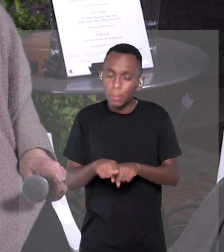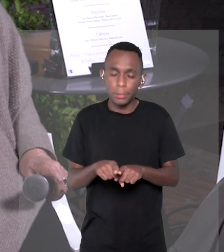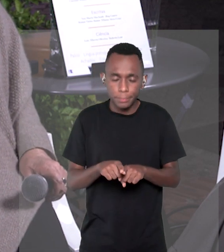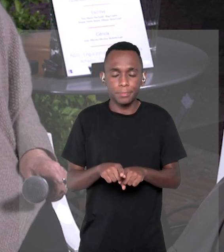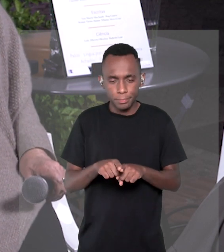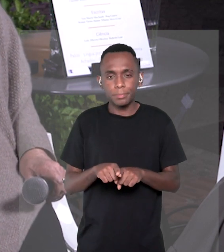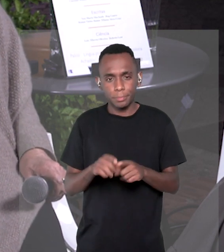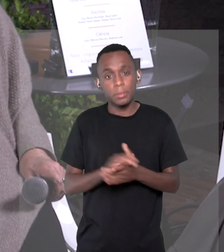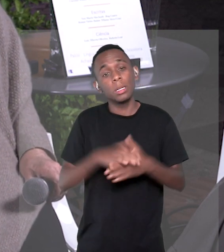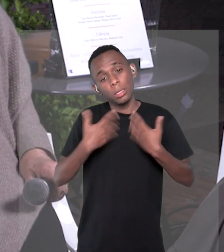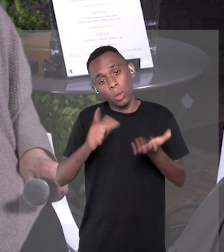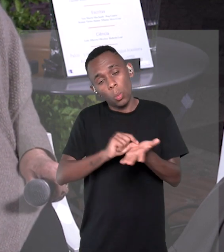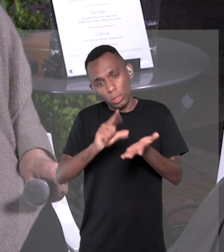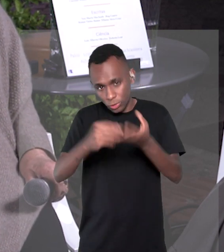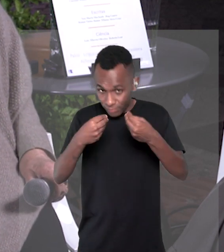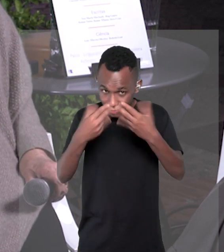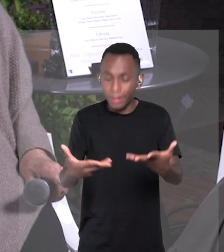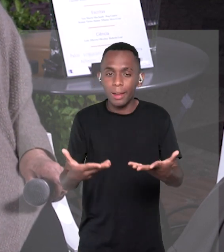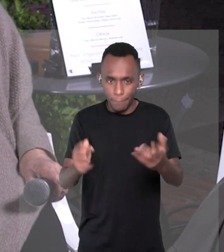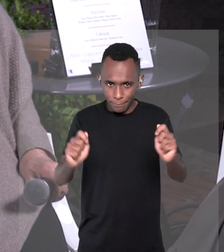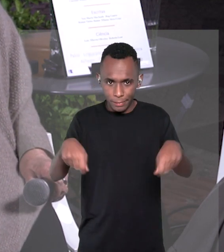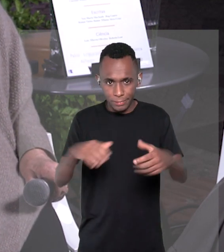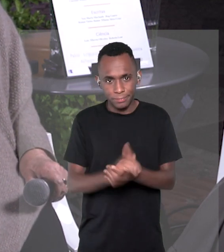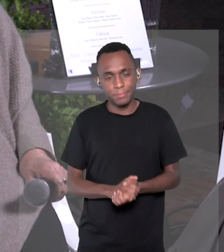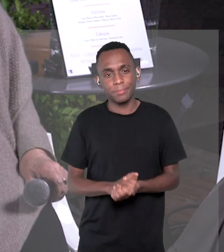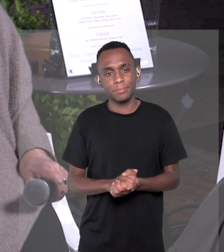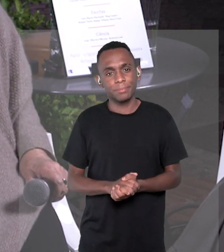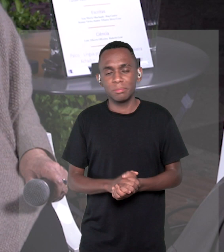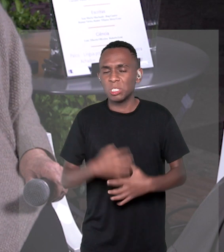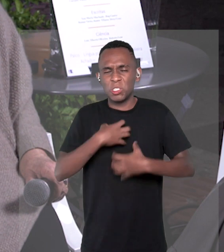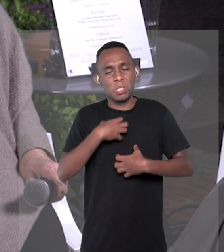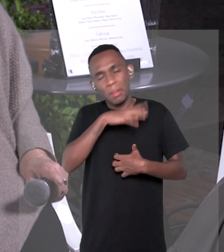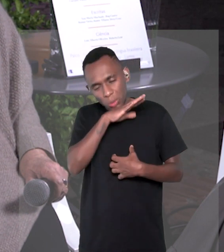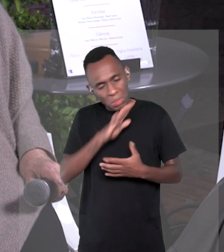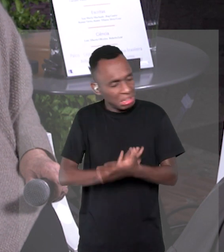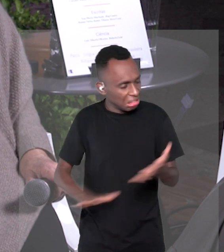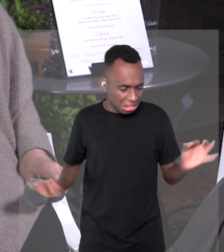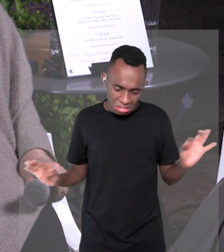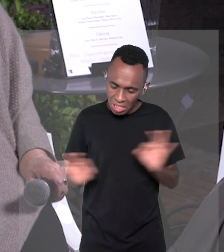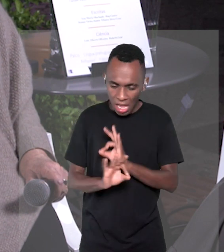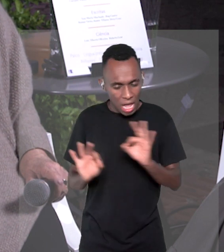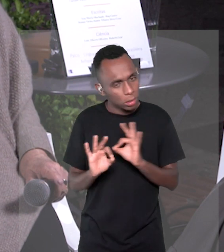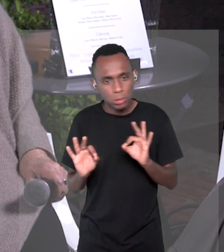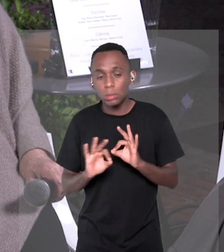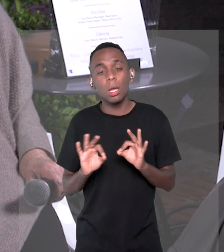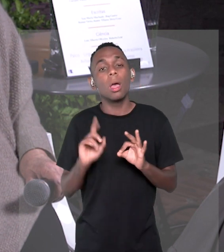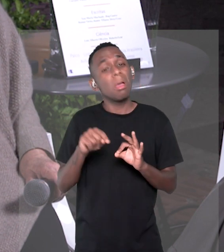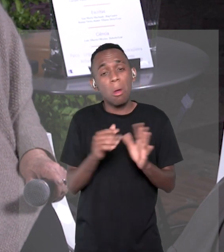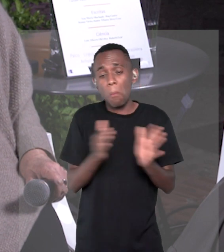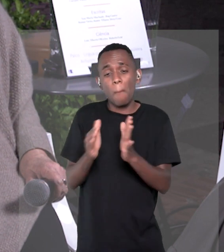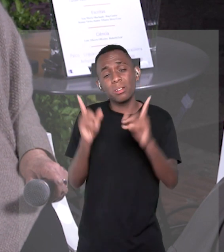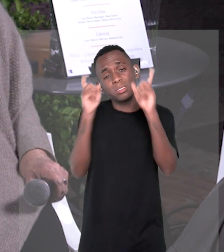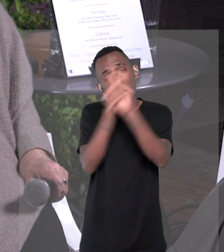melhor para que as pessoas possam viver com liberdade, para criar, para ter a sua vocação devidamente cumprida. Acredito piamente